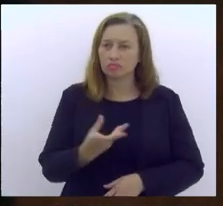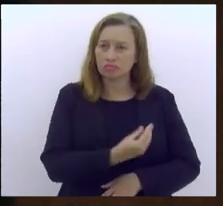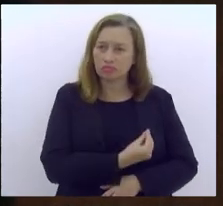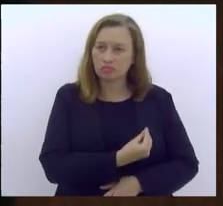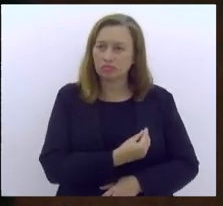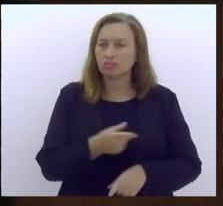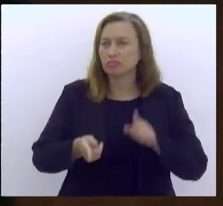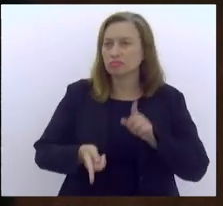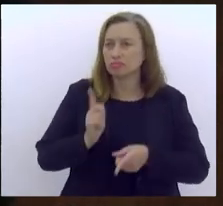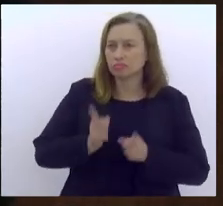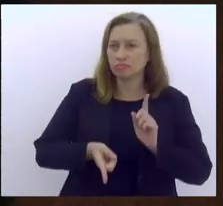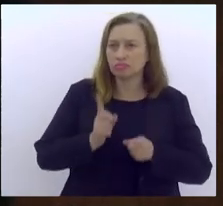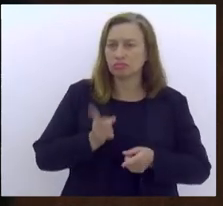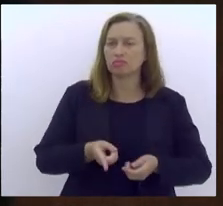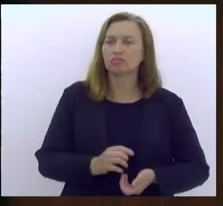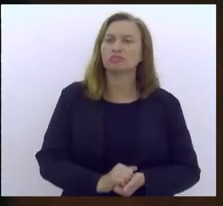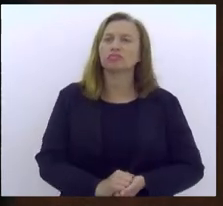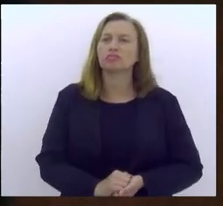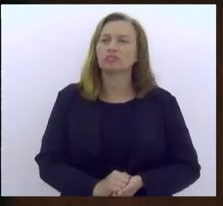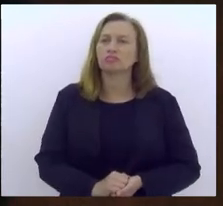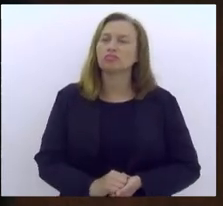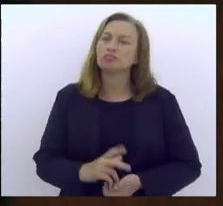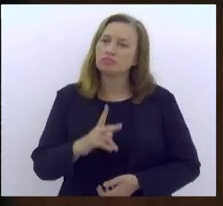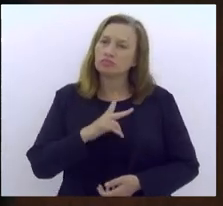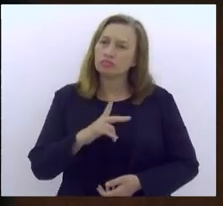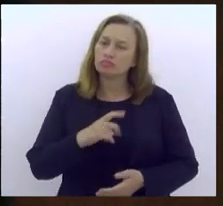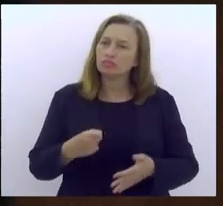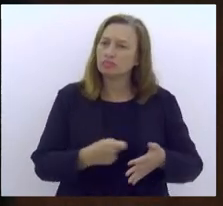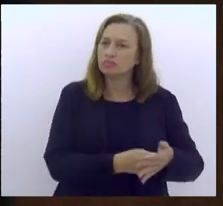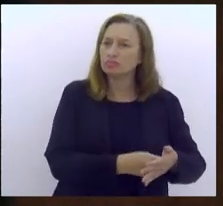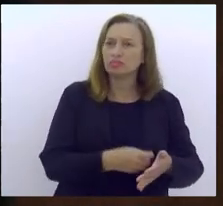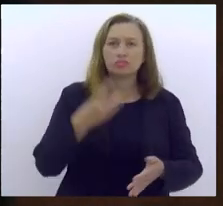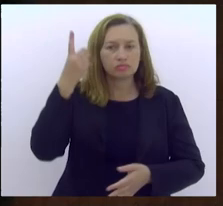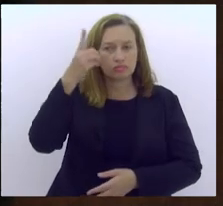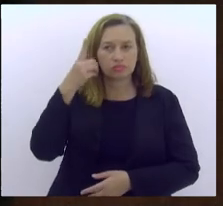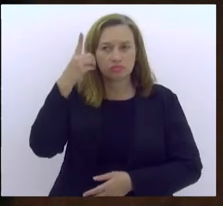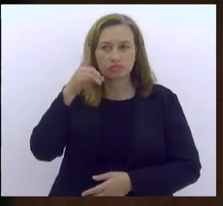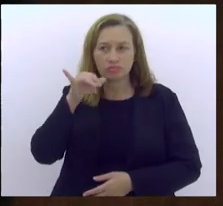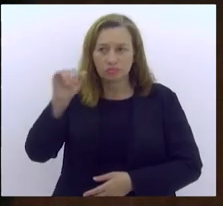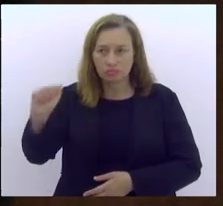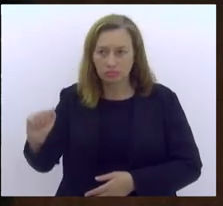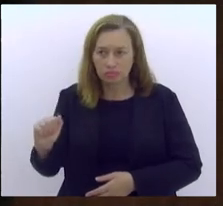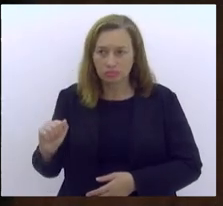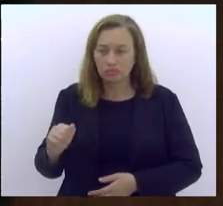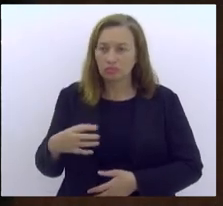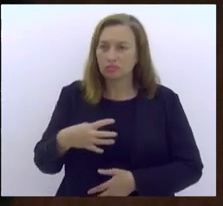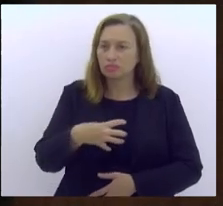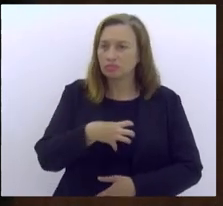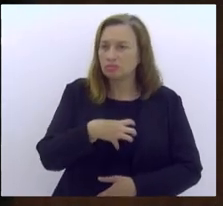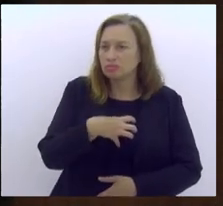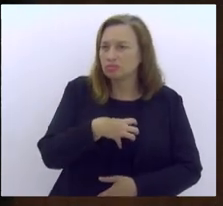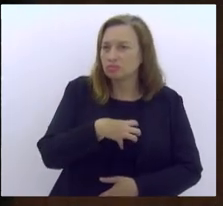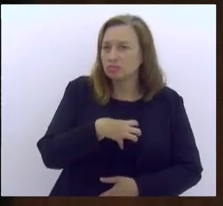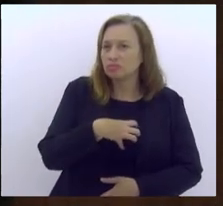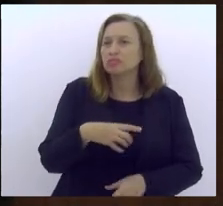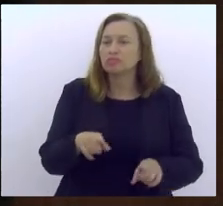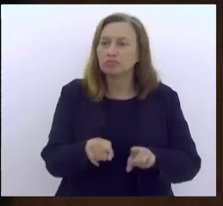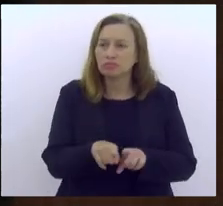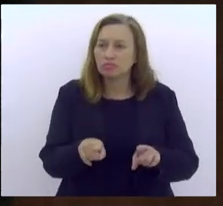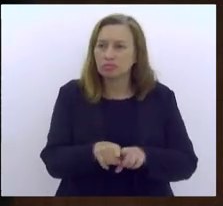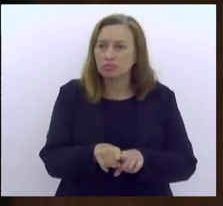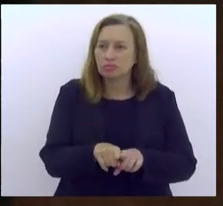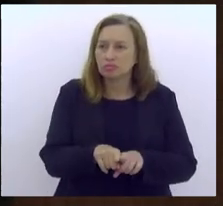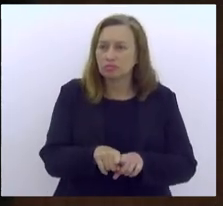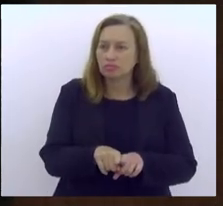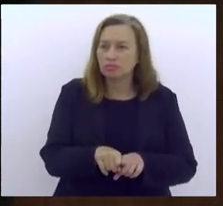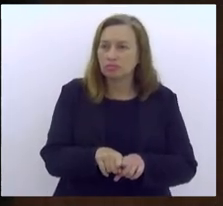travestis. E, na própria denúncia, a deputada Índia Armelau se sentiu também ofendida,